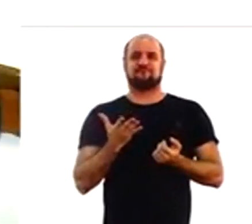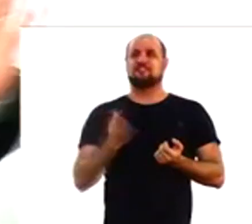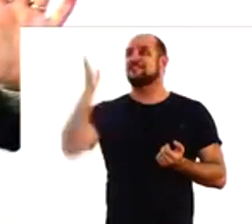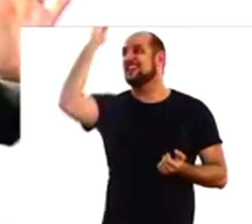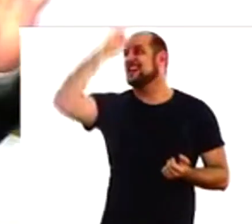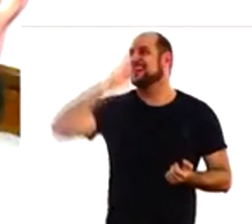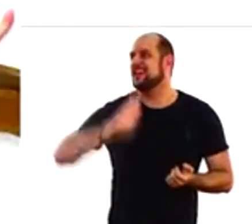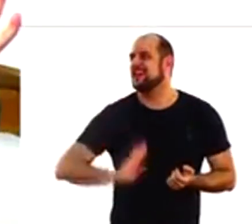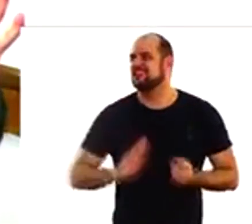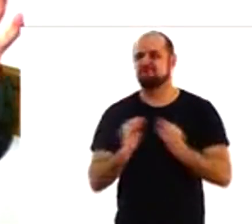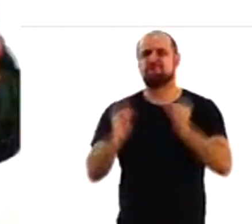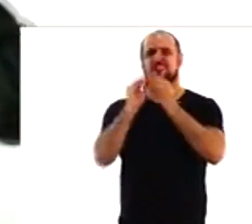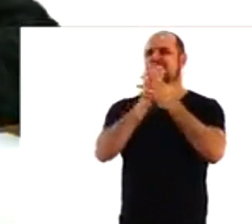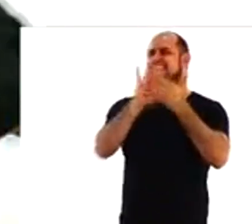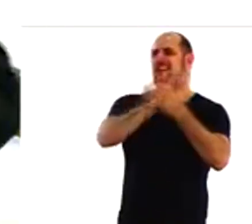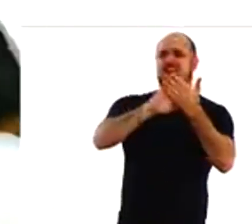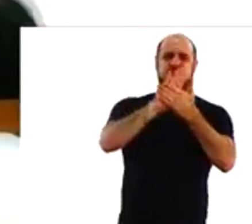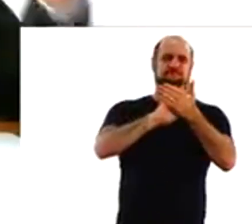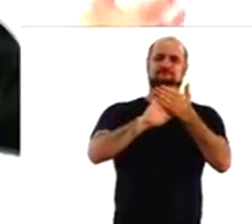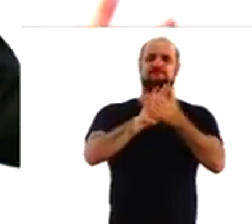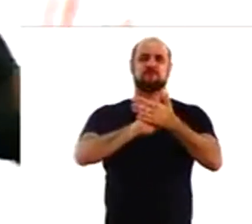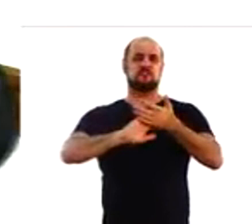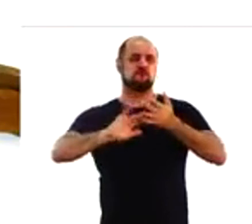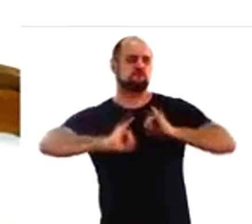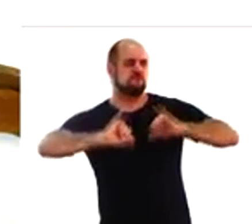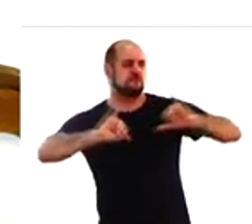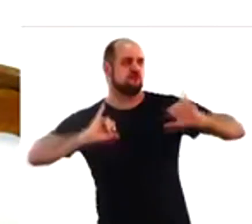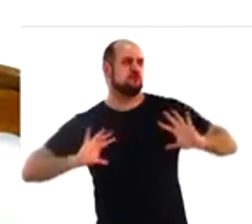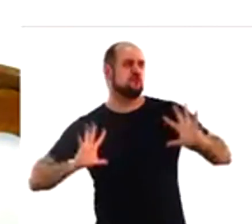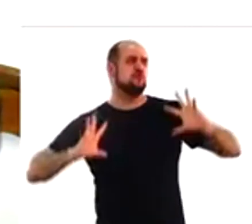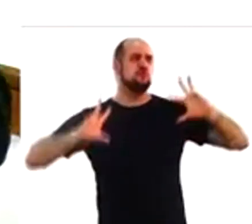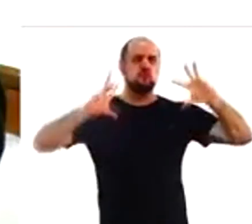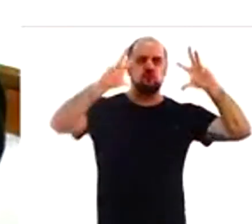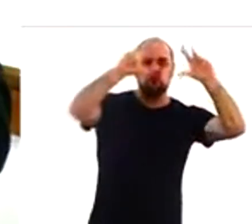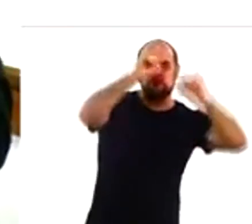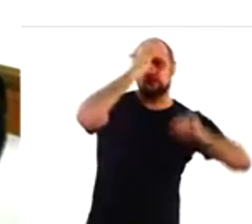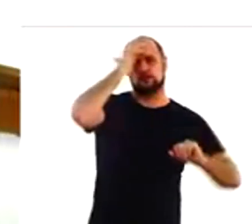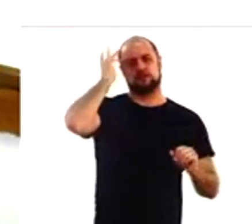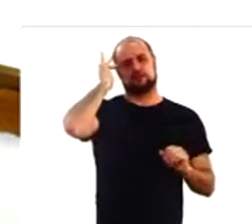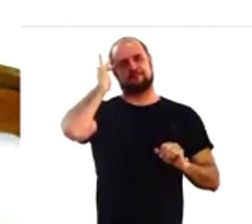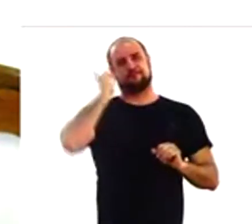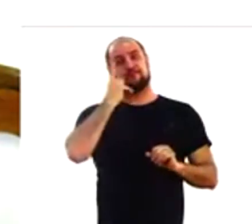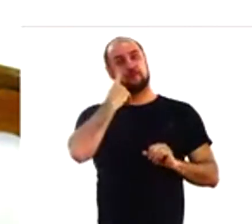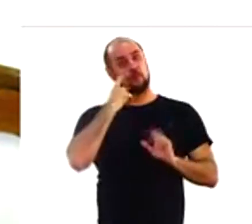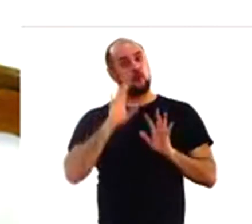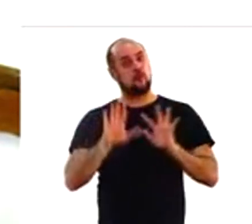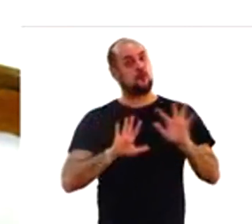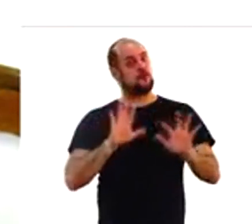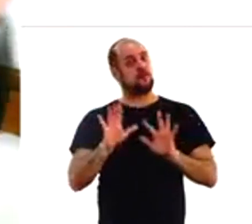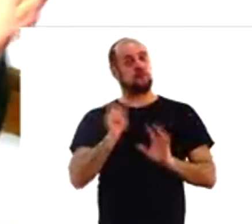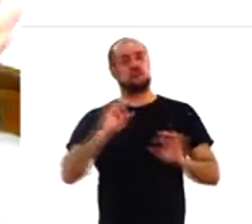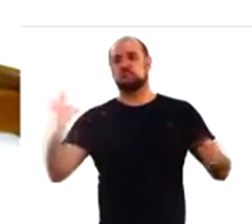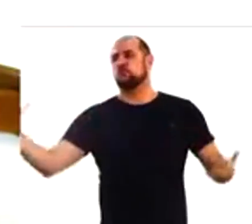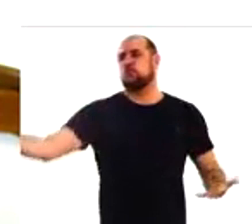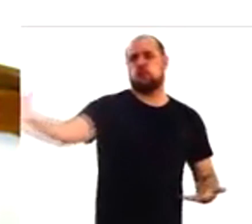não merecido. A todos os homens, diz o texto, nós temos de tomar cuidado, isso não está falando de